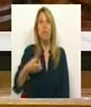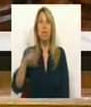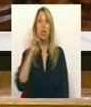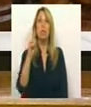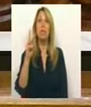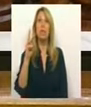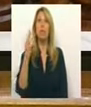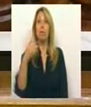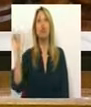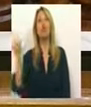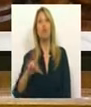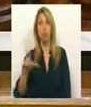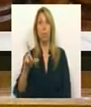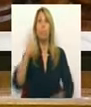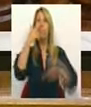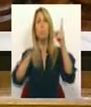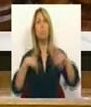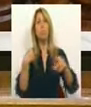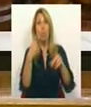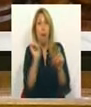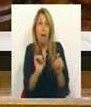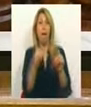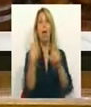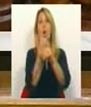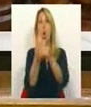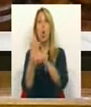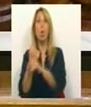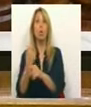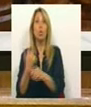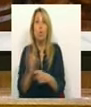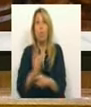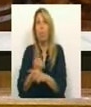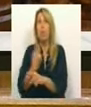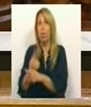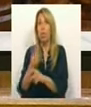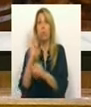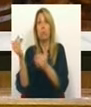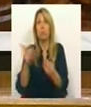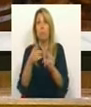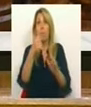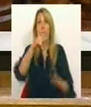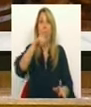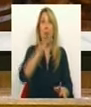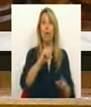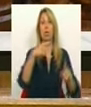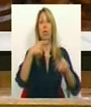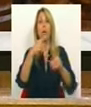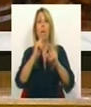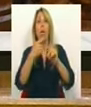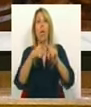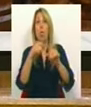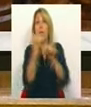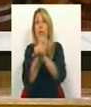Considera-se consumidor todo aquele a quem sejam fornecidos bens, prestações ou serviços transmitidos, quaisquer